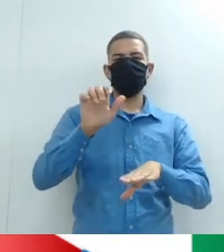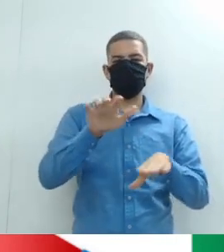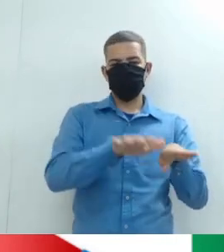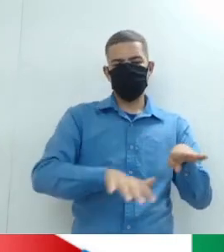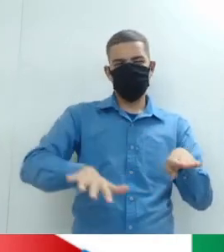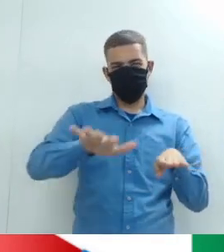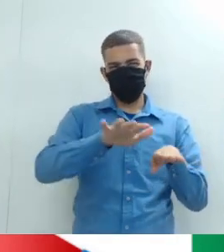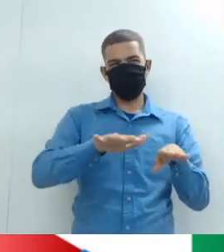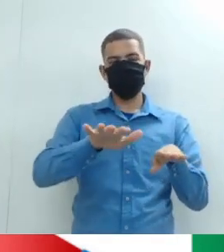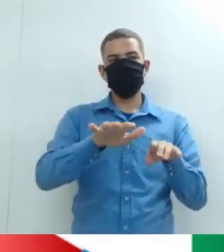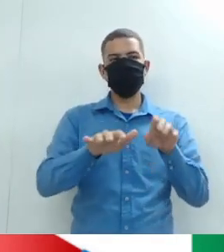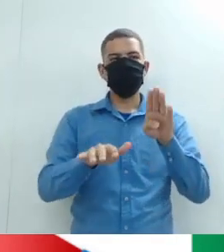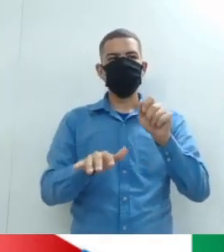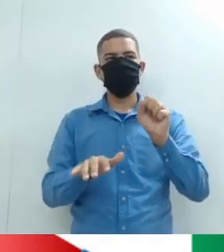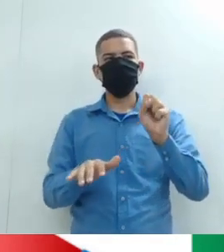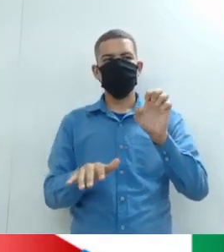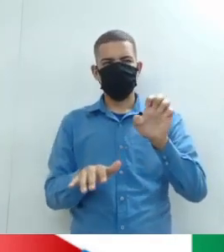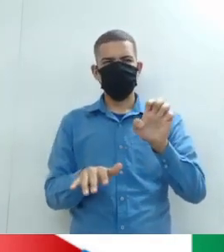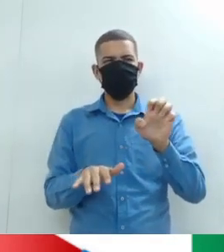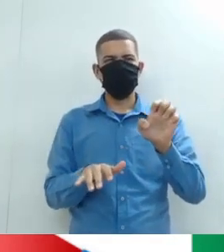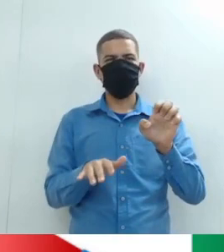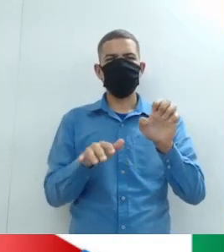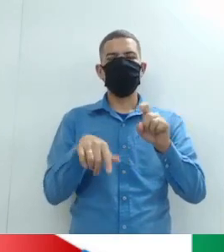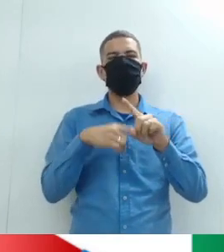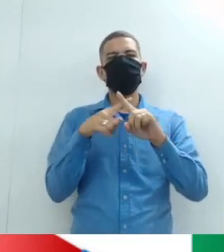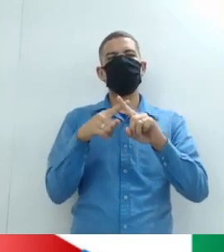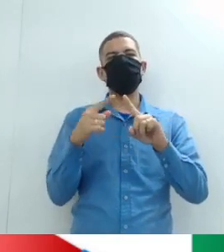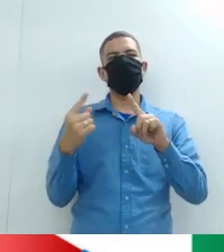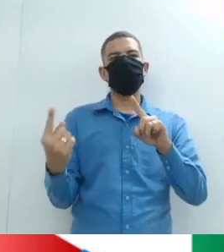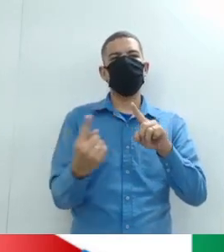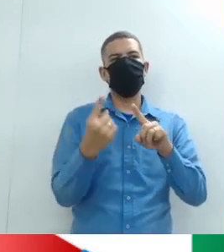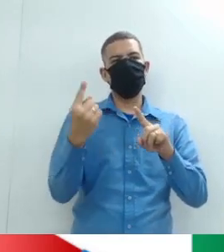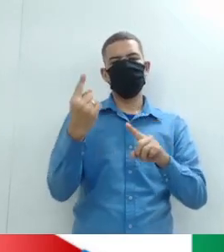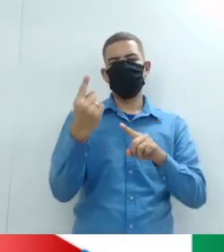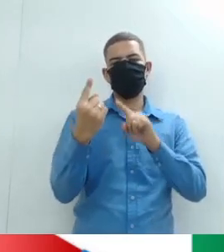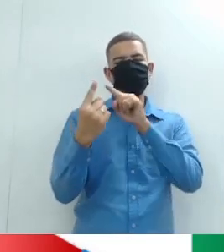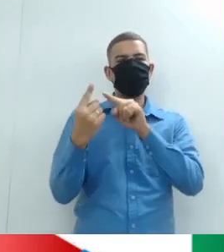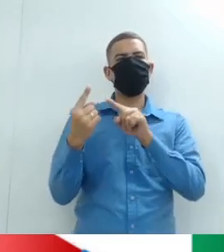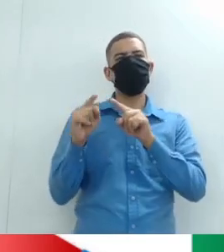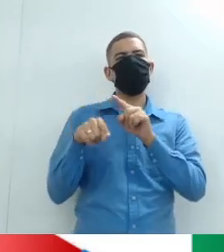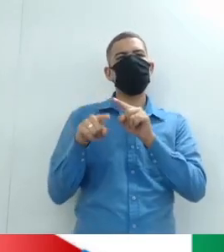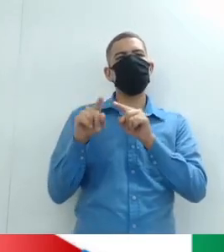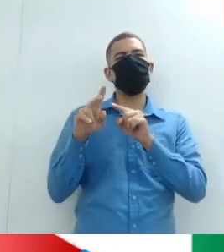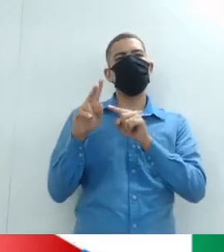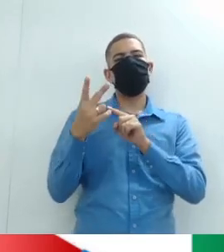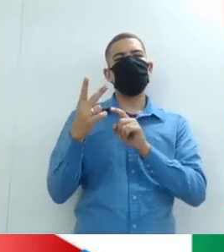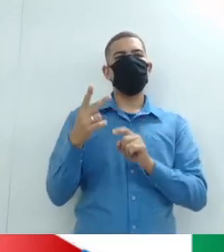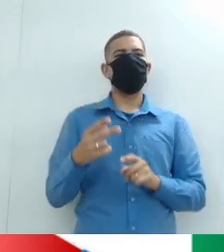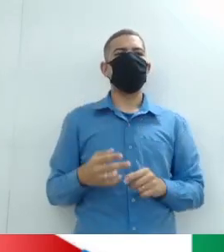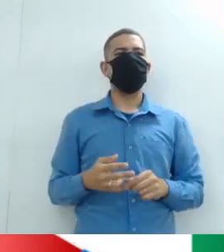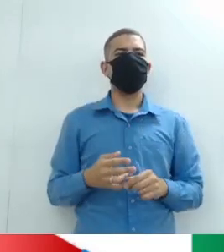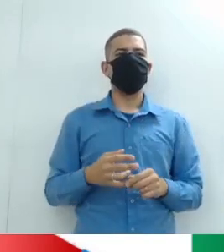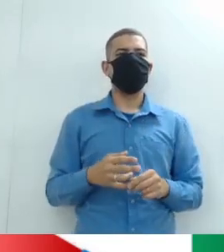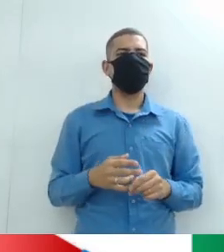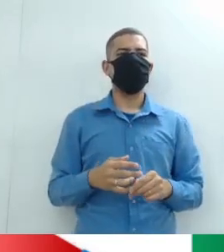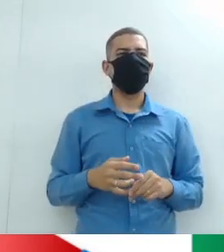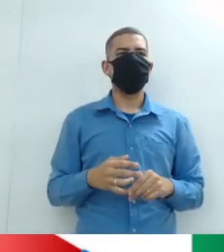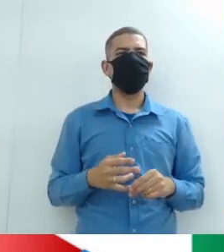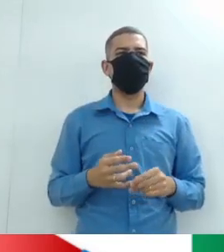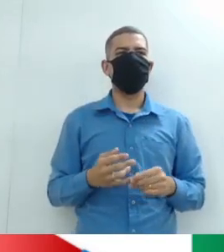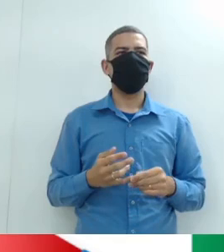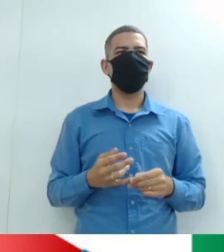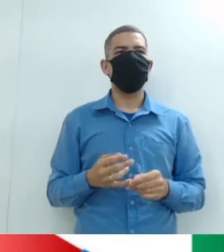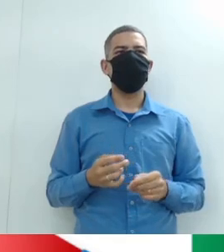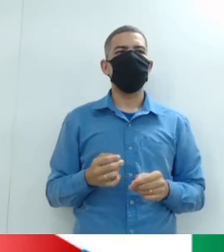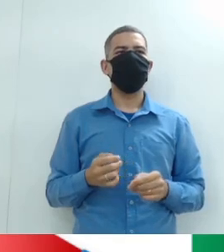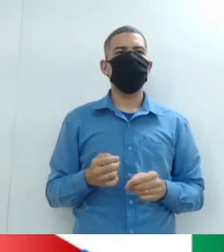área da base mesmo do cilindro? Preste atenção. É uma circunferência. E a área da circunferência qual é? É a área do